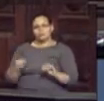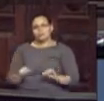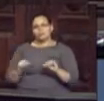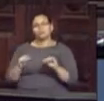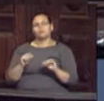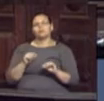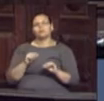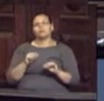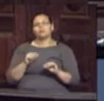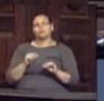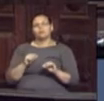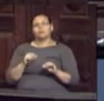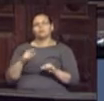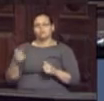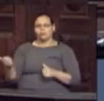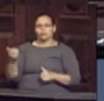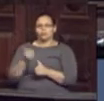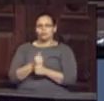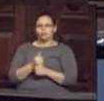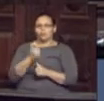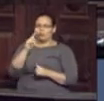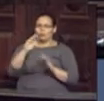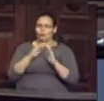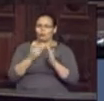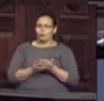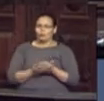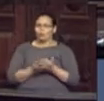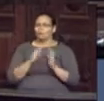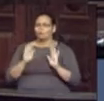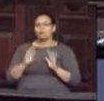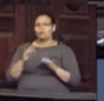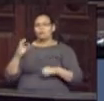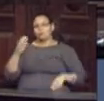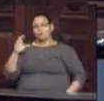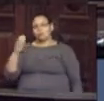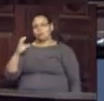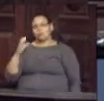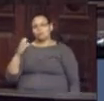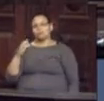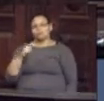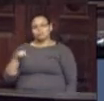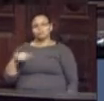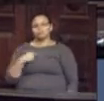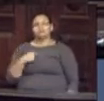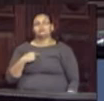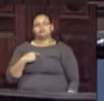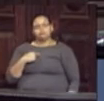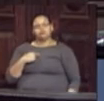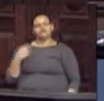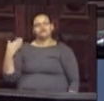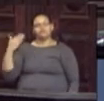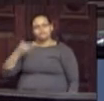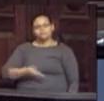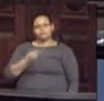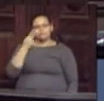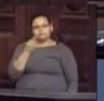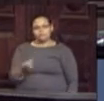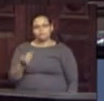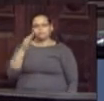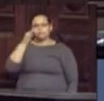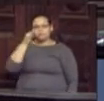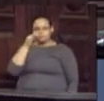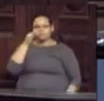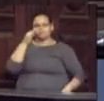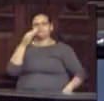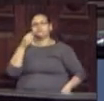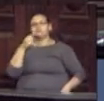aqui e substituí-la em outro lugar. Em Niterói, quero me solidarizar, estive no EPIC pessoalmente, participando do